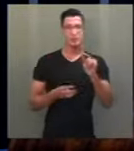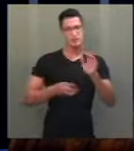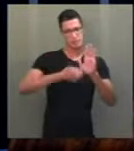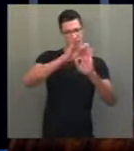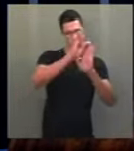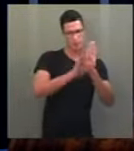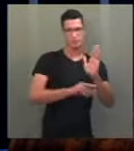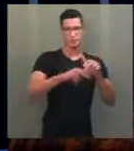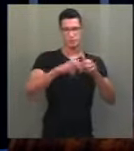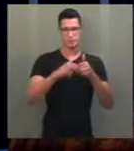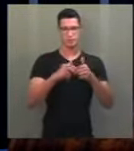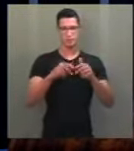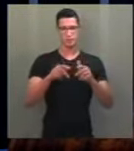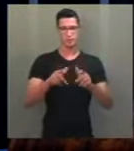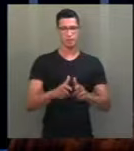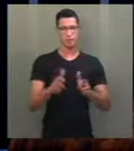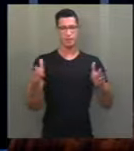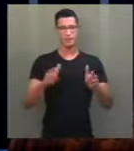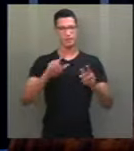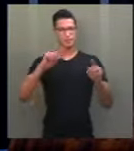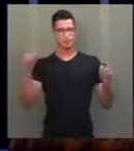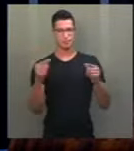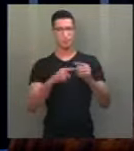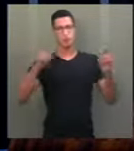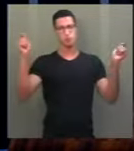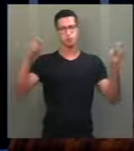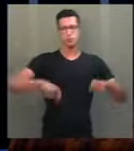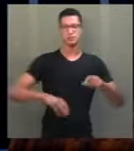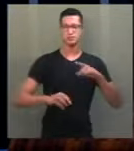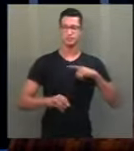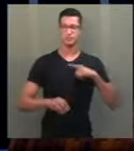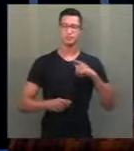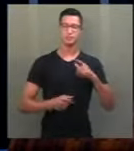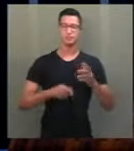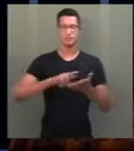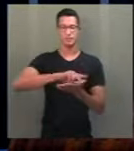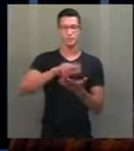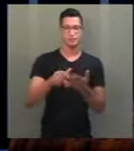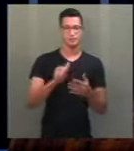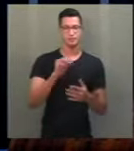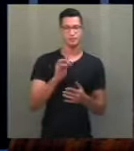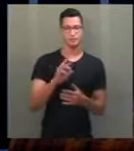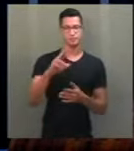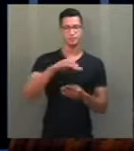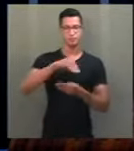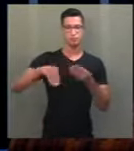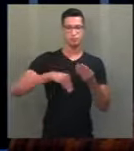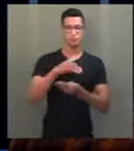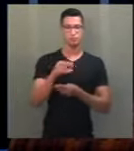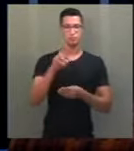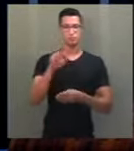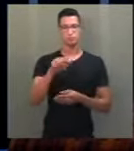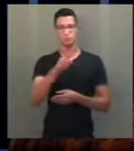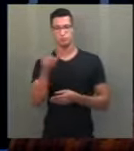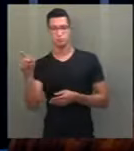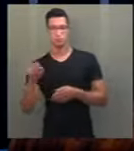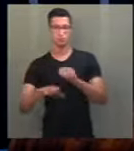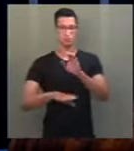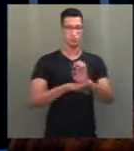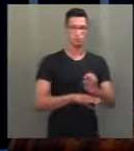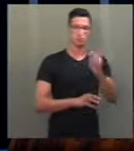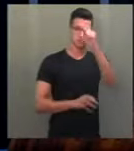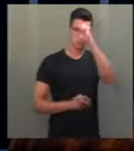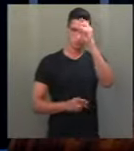apresentado é fruto da maior convergência possível entre os diversos atores envolvidos: União, estados